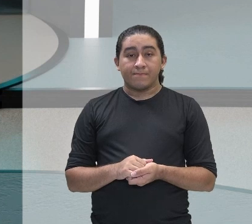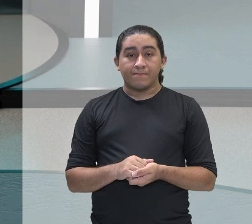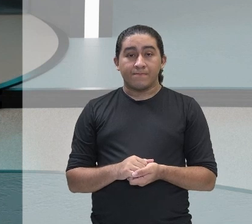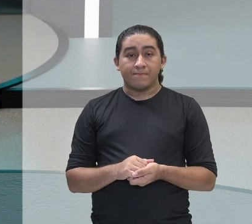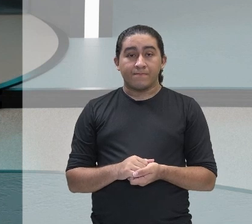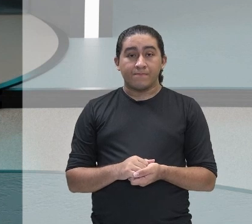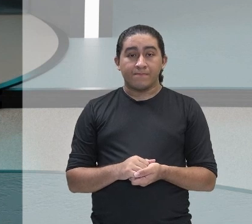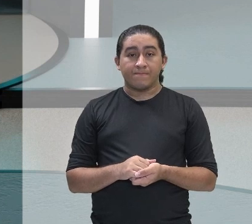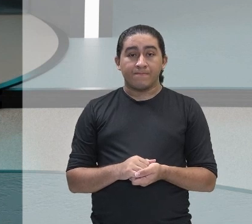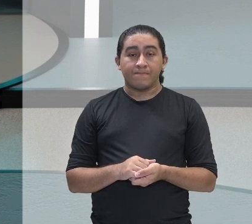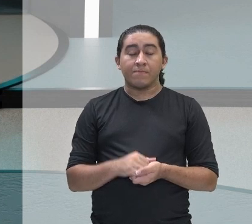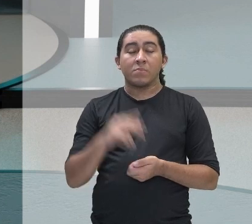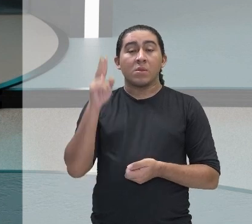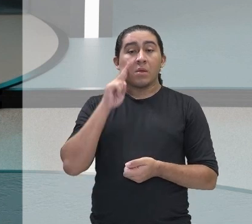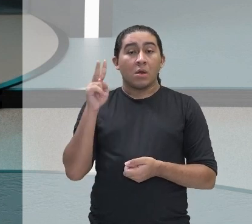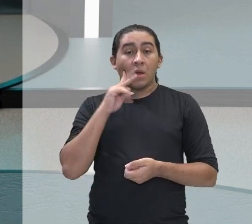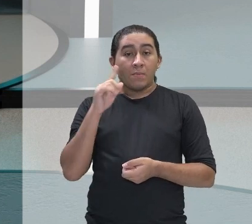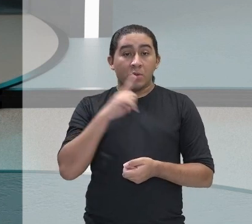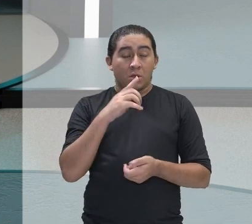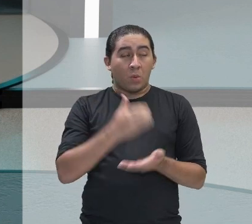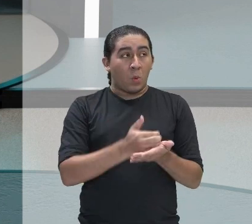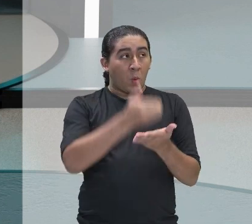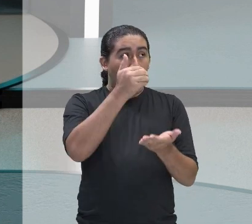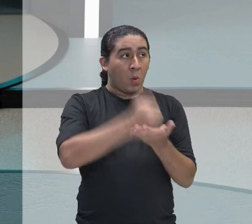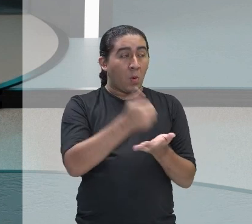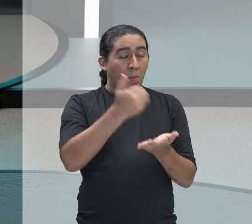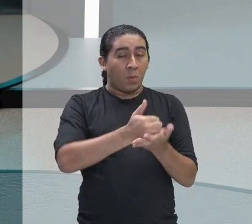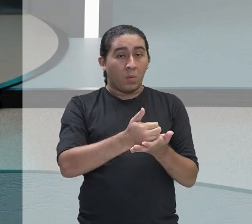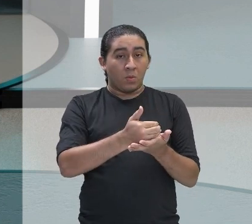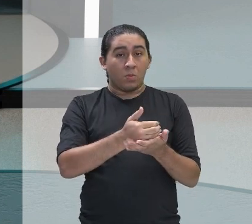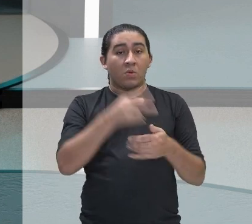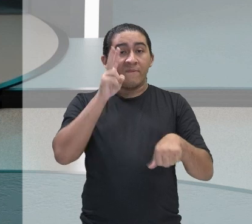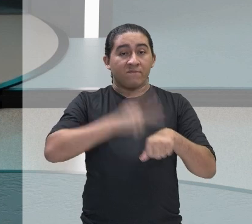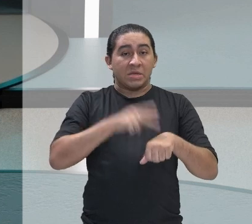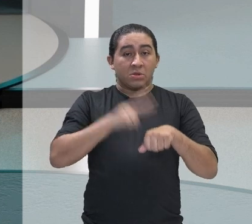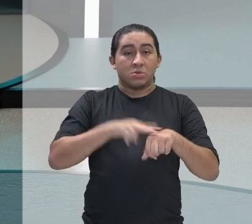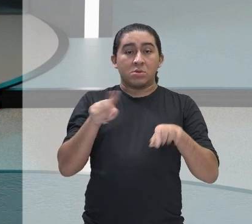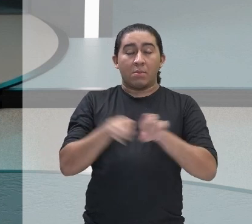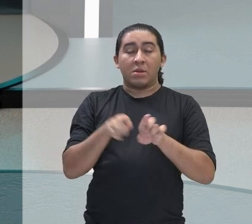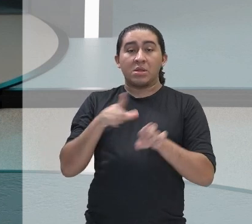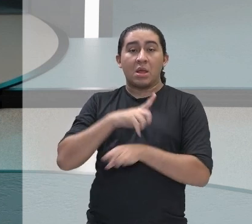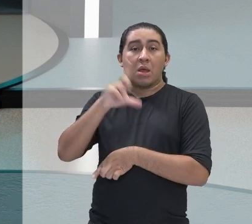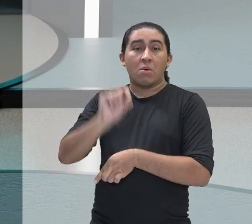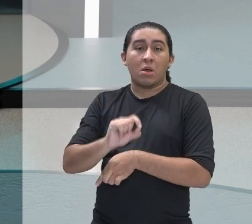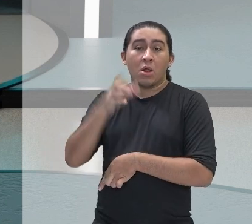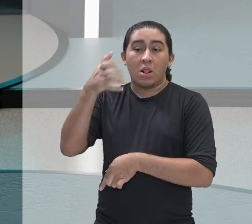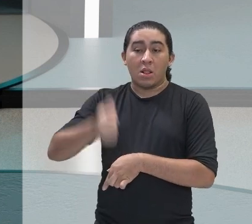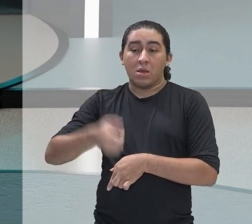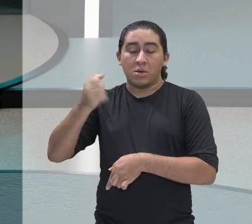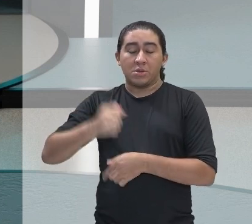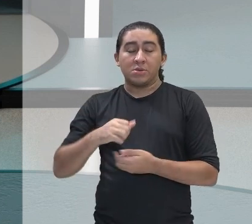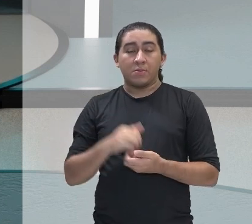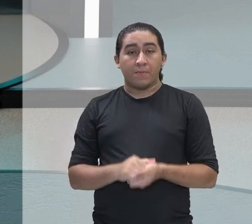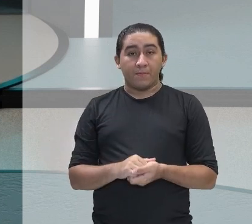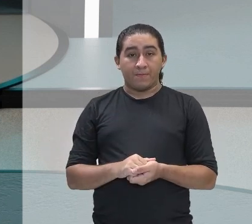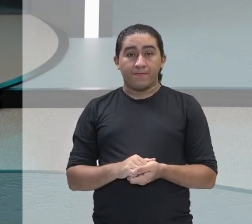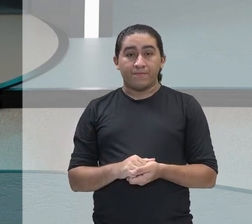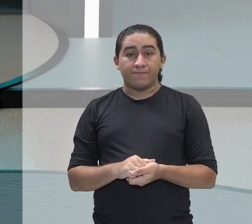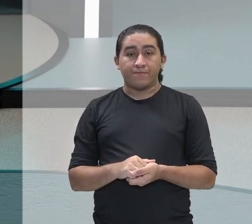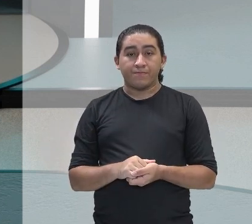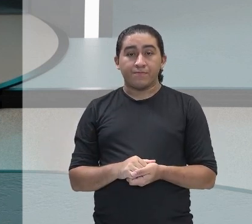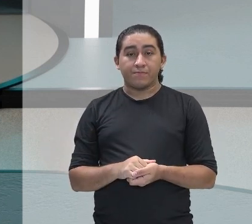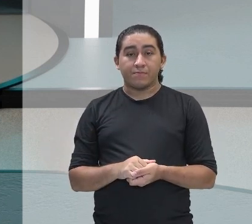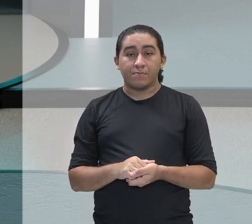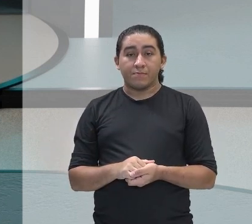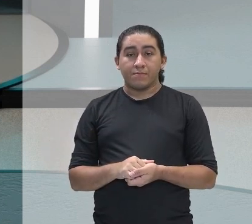vasilha aí que você pega e toma água, e tem o leite, que está aí na caixinha. Mas quando